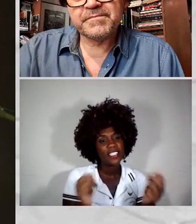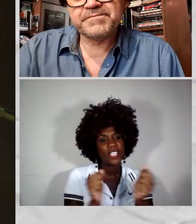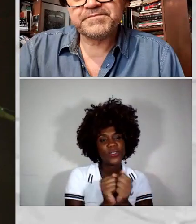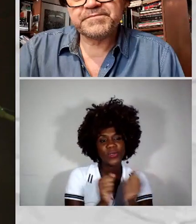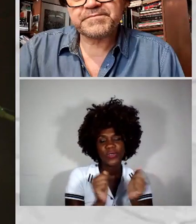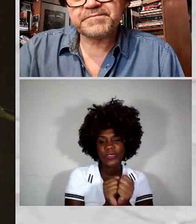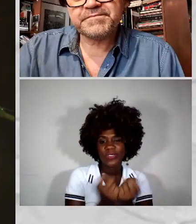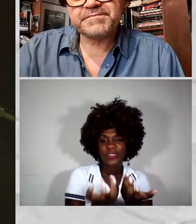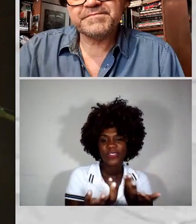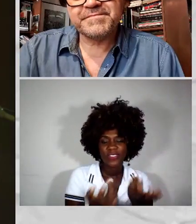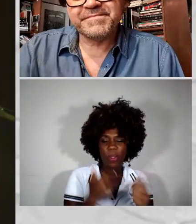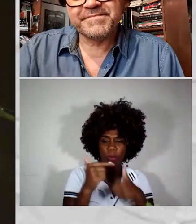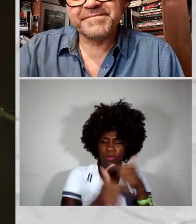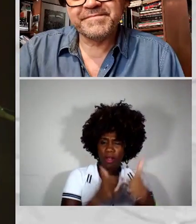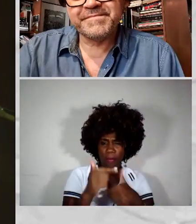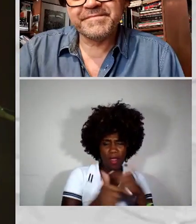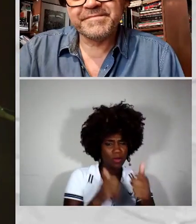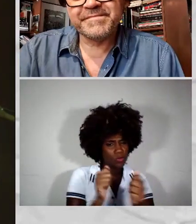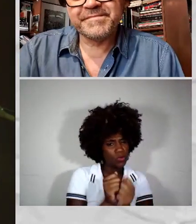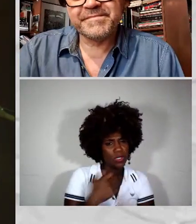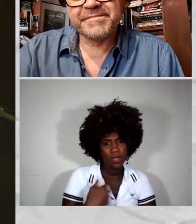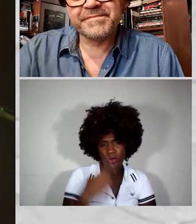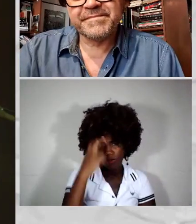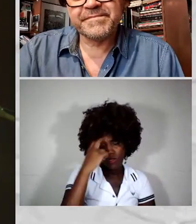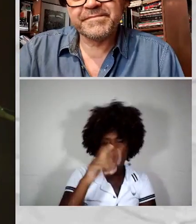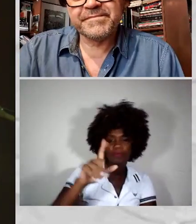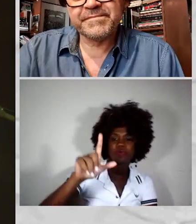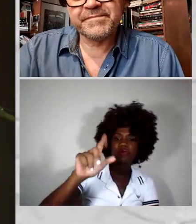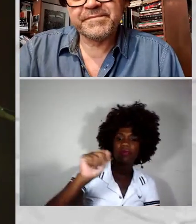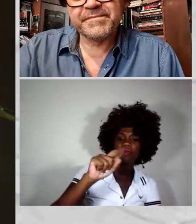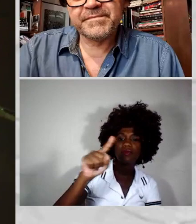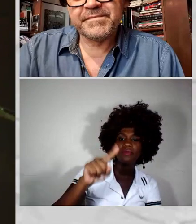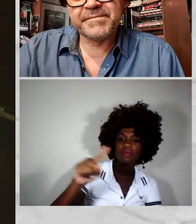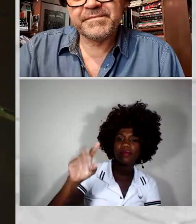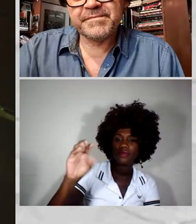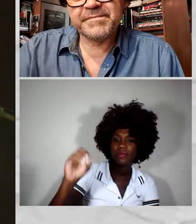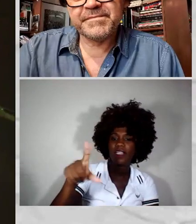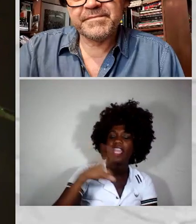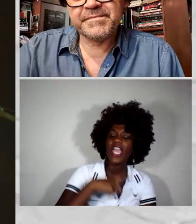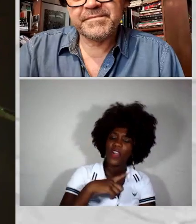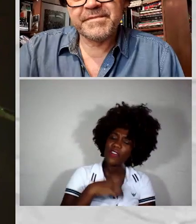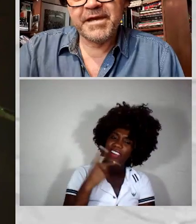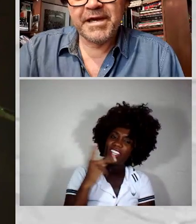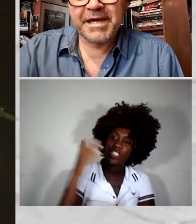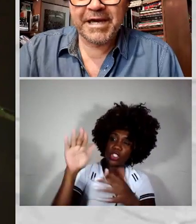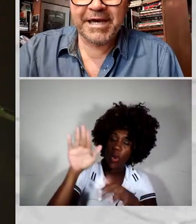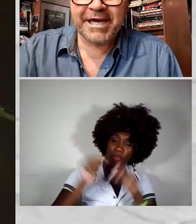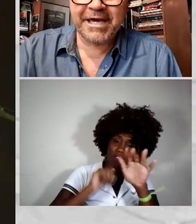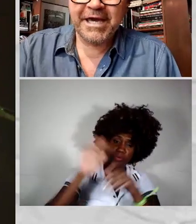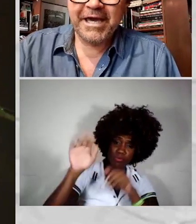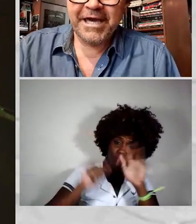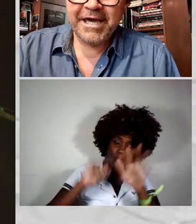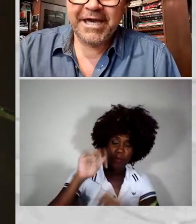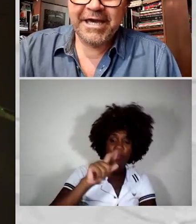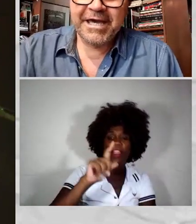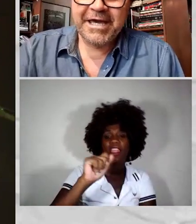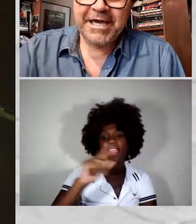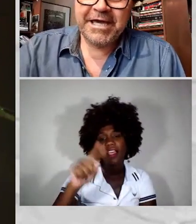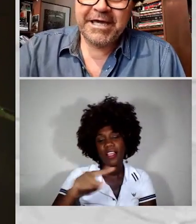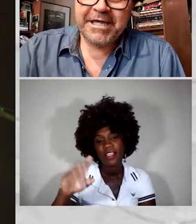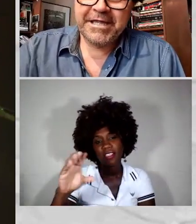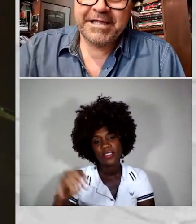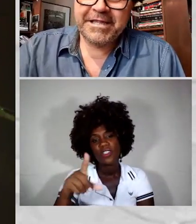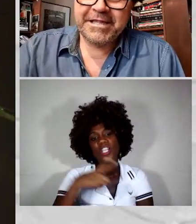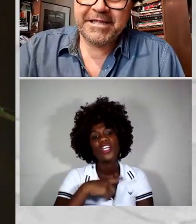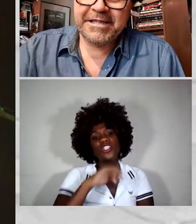nossas empreitadas culturais. O Lazo já é de casa. Tudo que eu faço, eu chamo ele. E ele está sempre disposto.